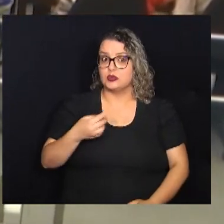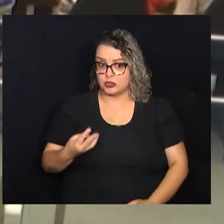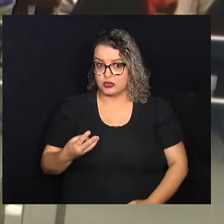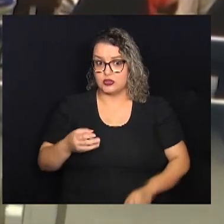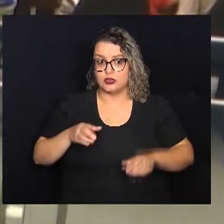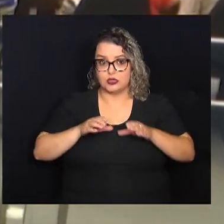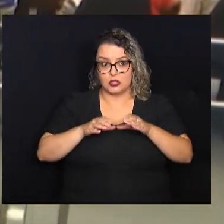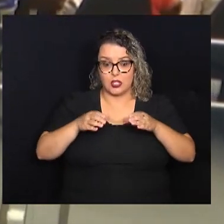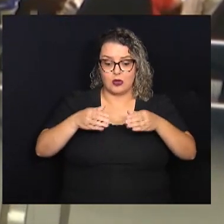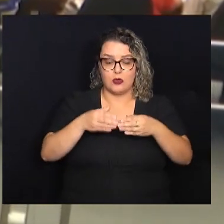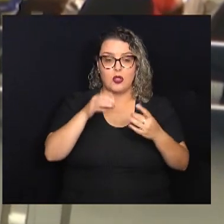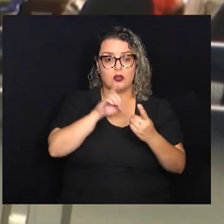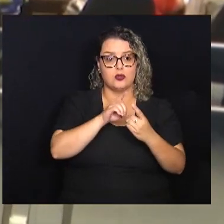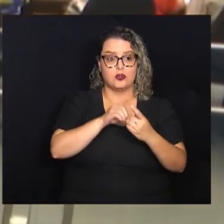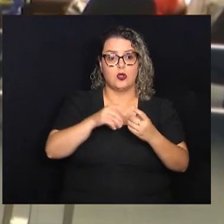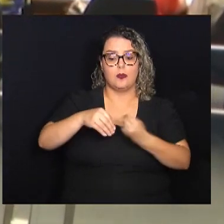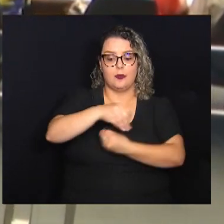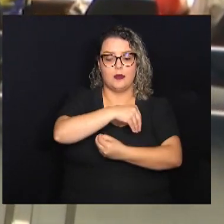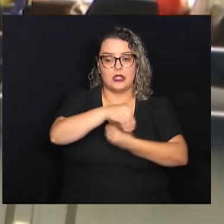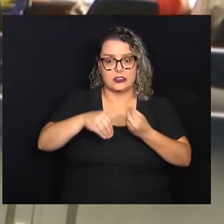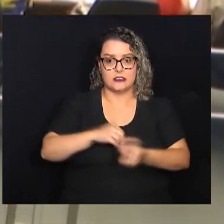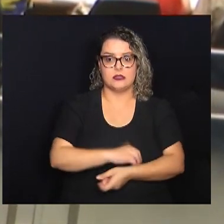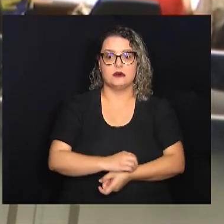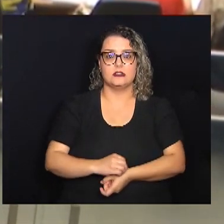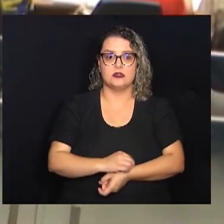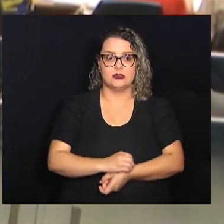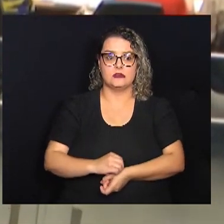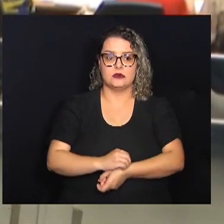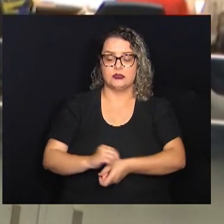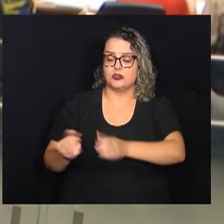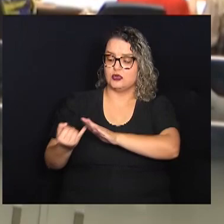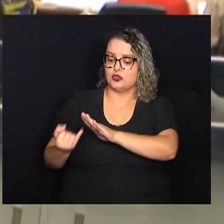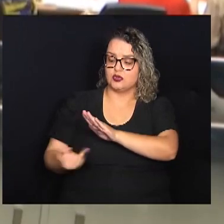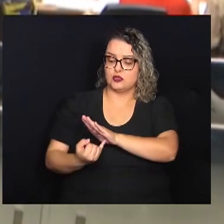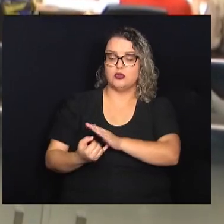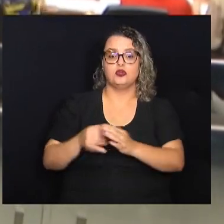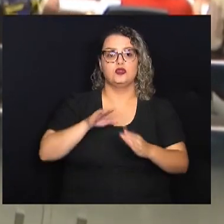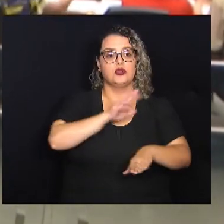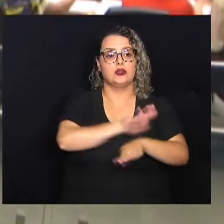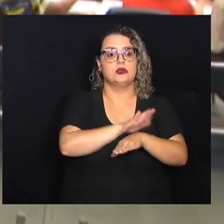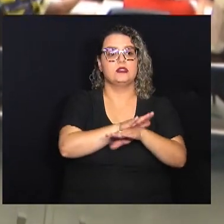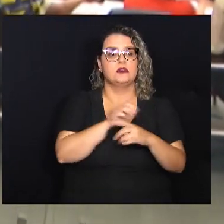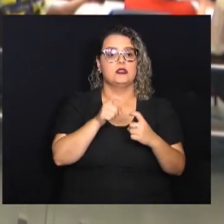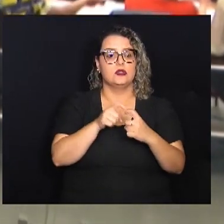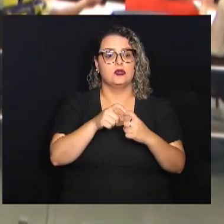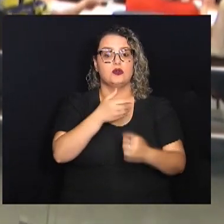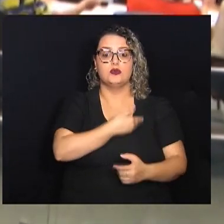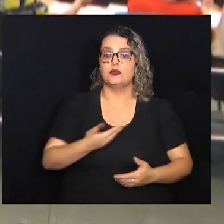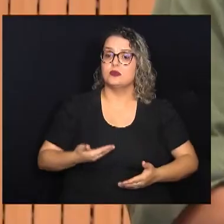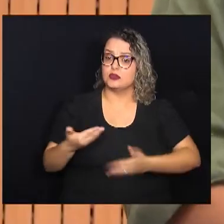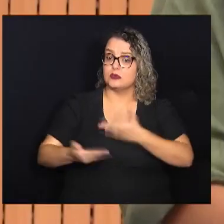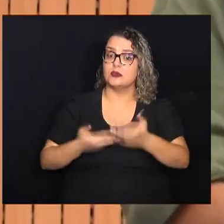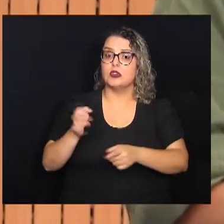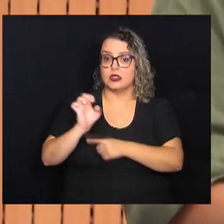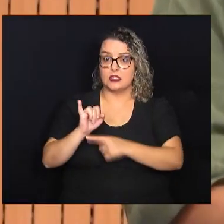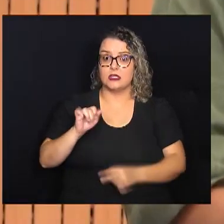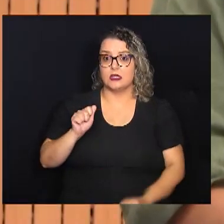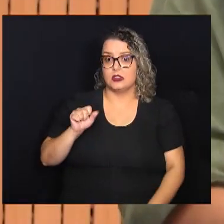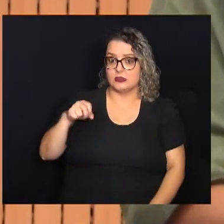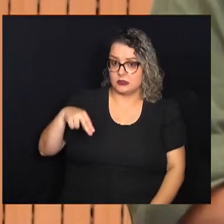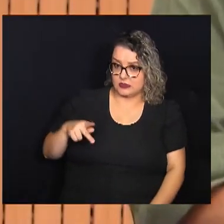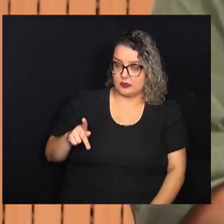Comissão Consultiva Mista do Instituto de Assistência Médica ao Servidor Público Estadual, IANSP,